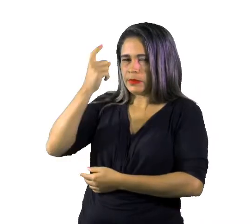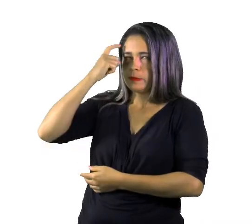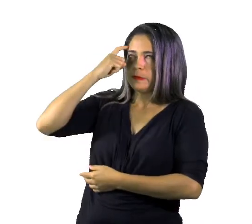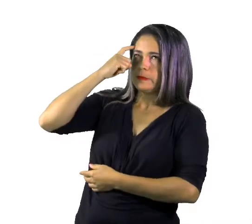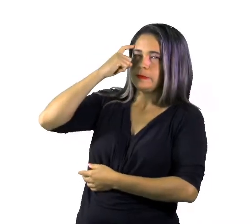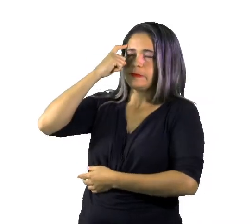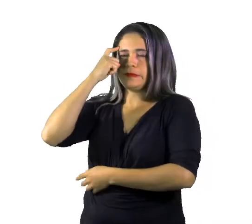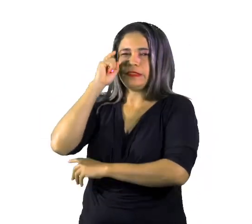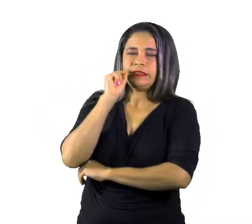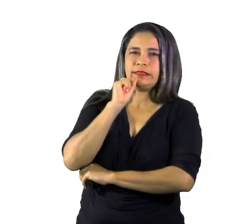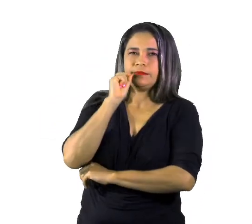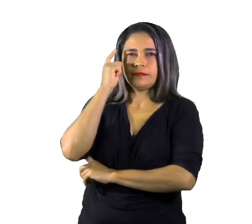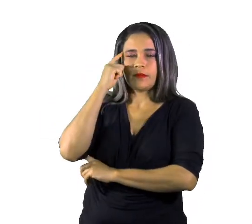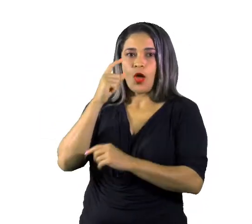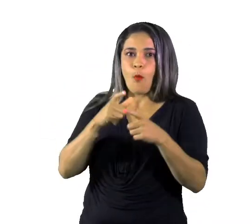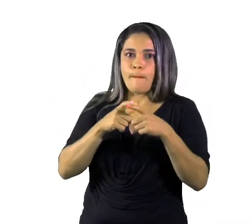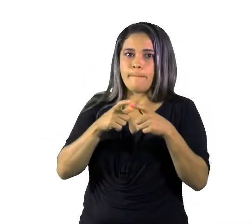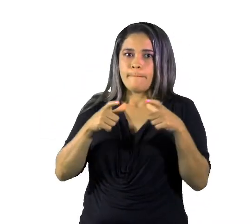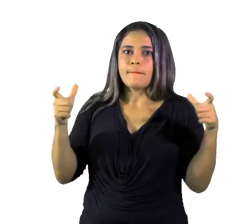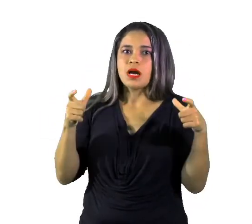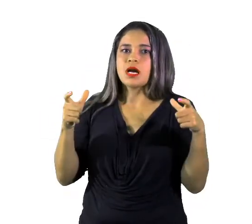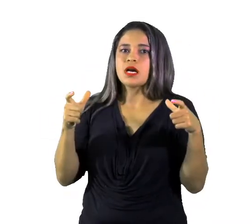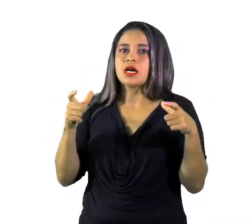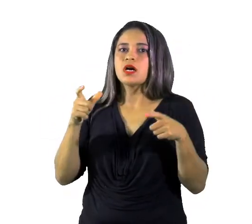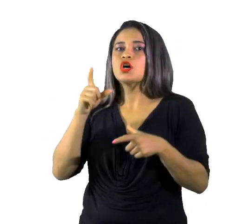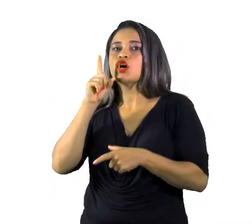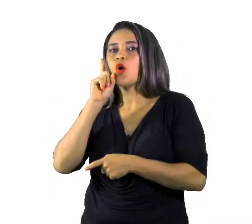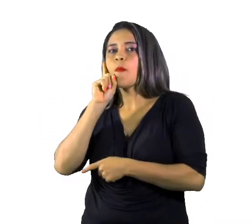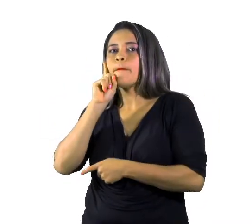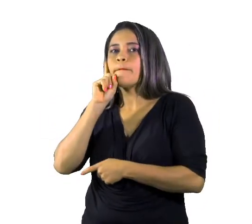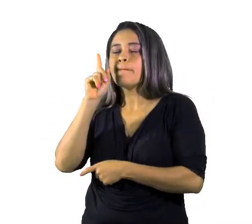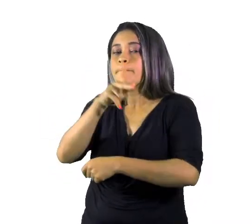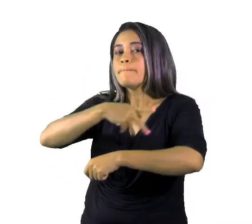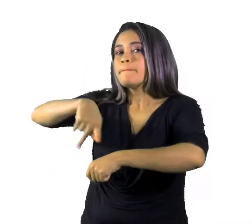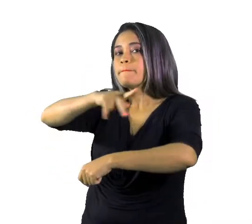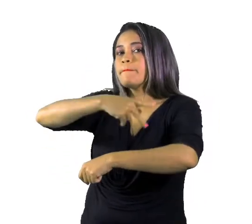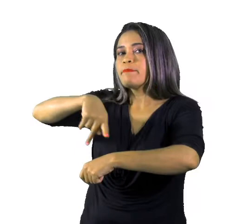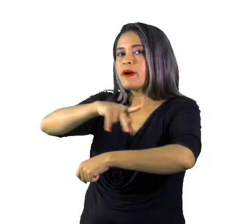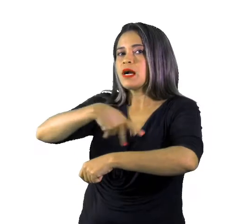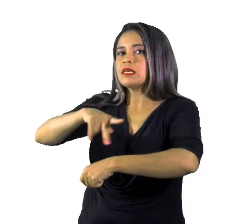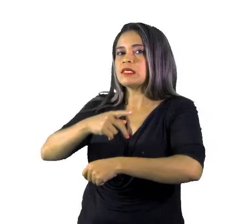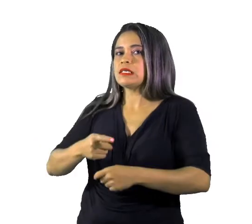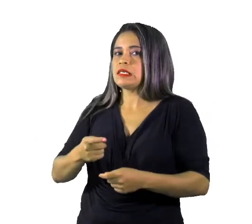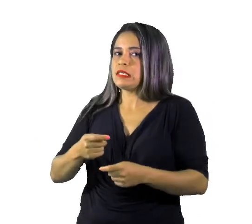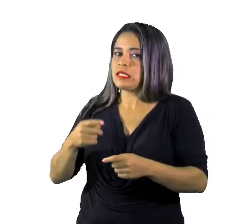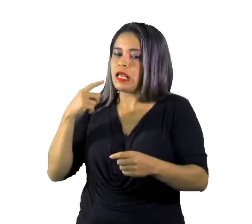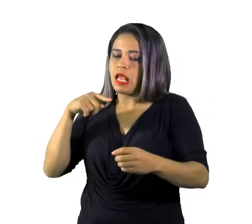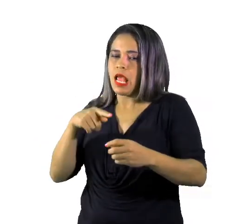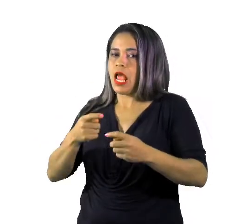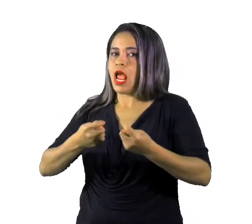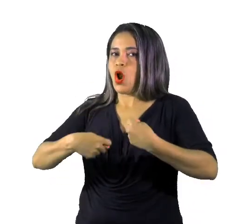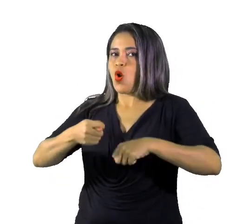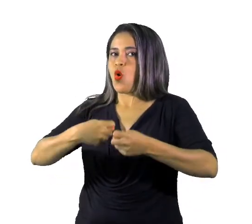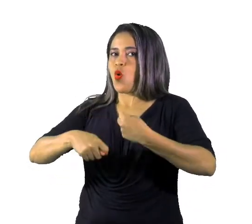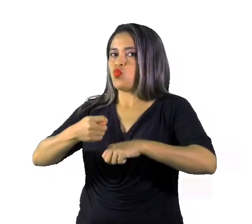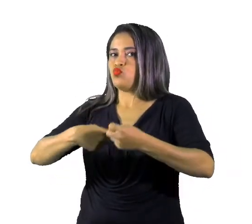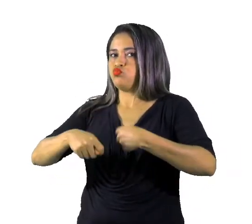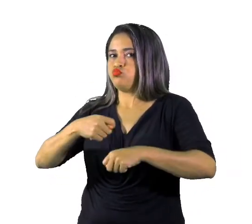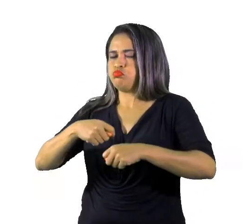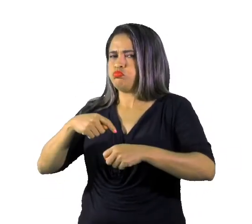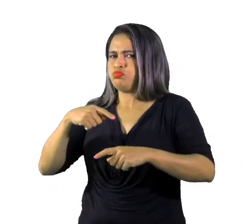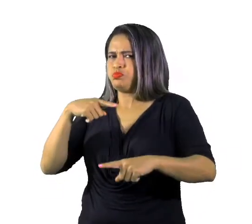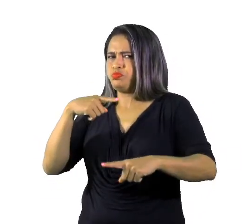que é o maior país economicamente falando, é a maior potência econômica. Por que esse país ele é